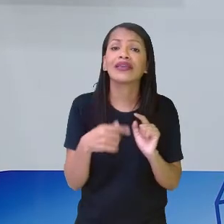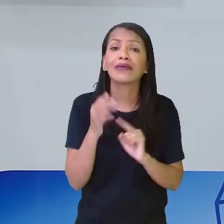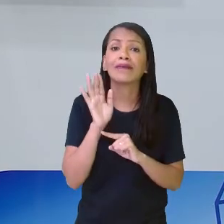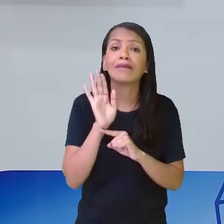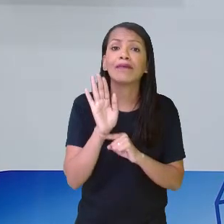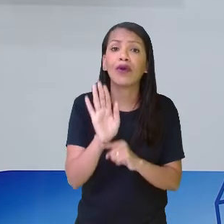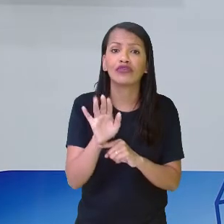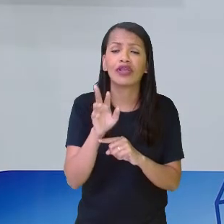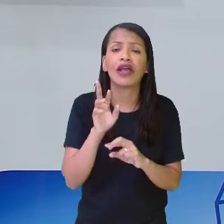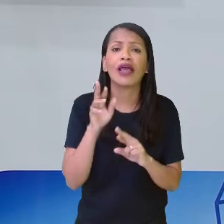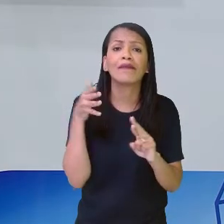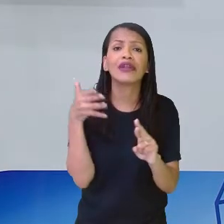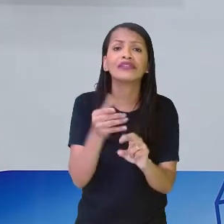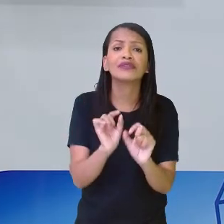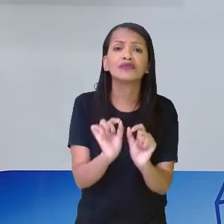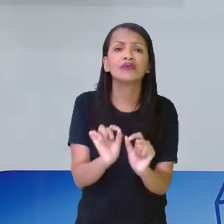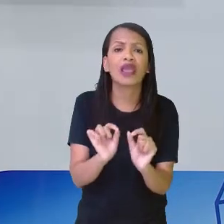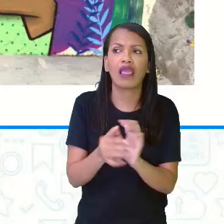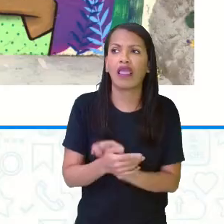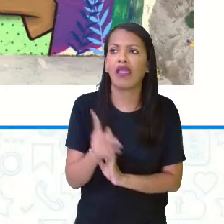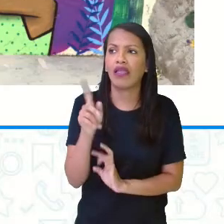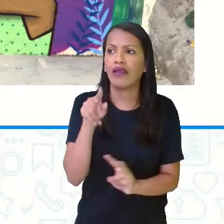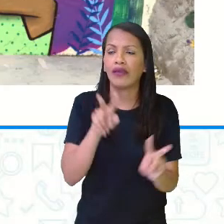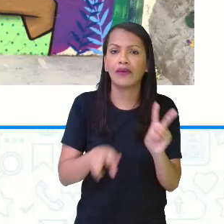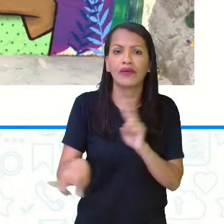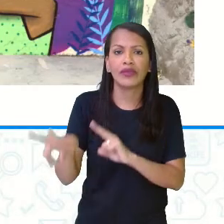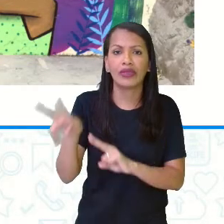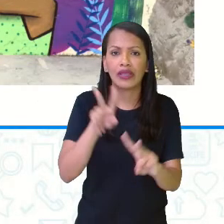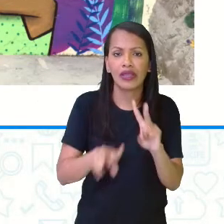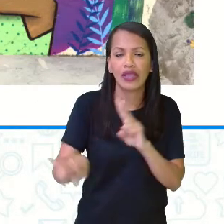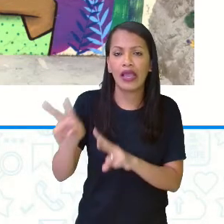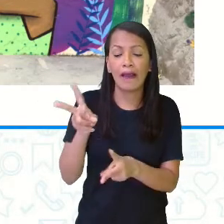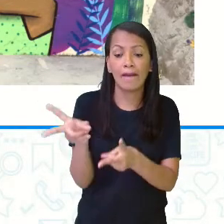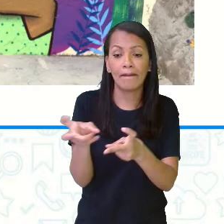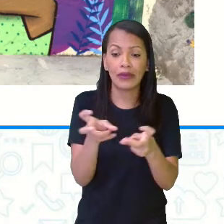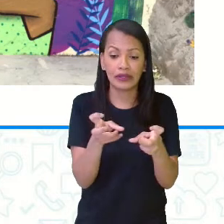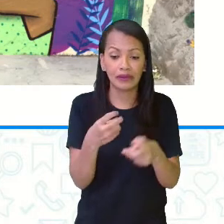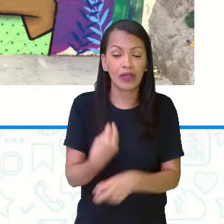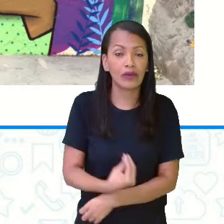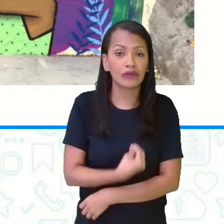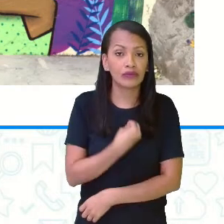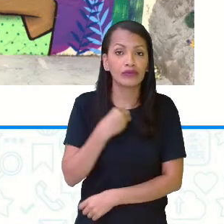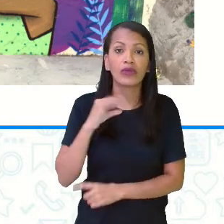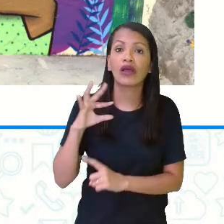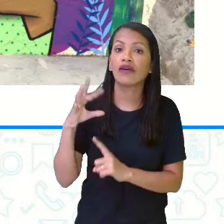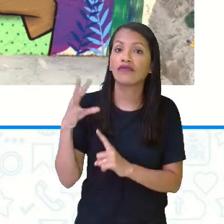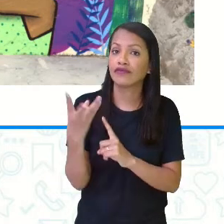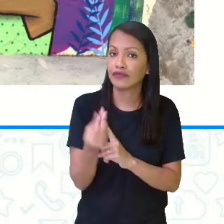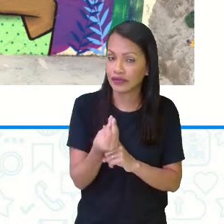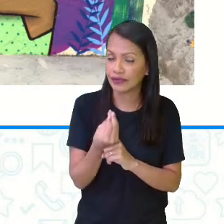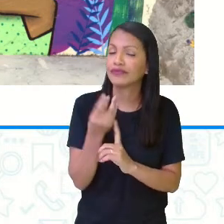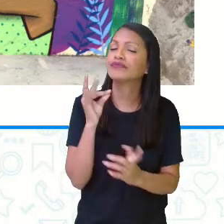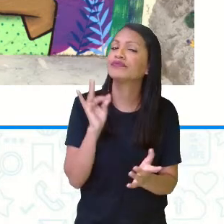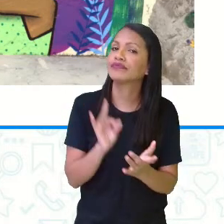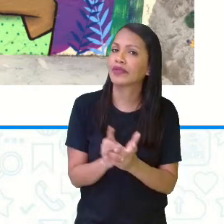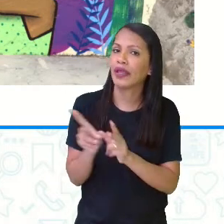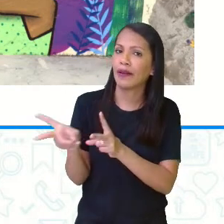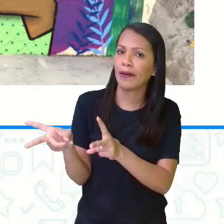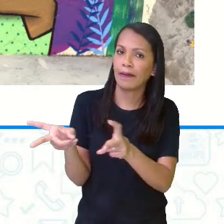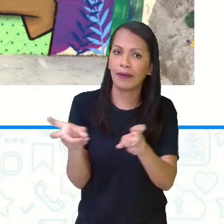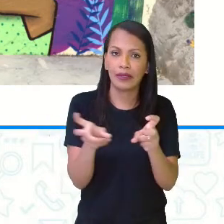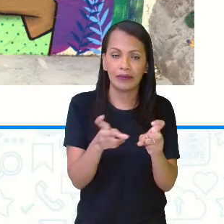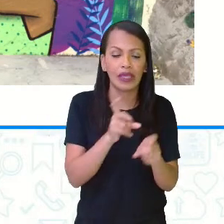representa? Também a visão do artista sobre a realidade. E a gente percebe que cada um vai ter